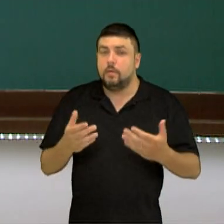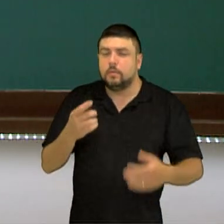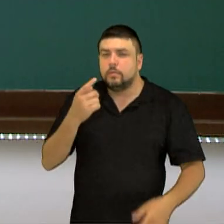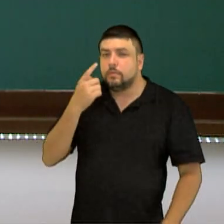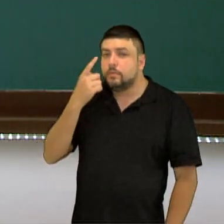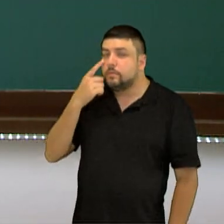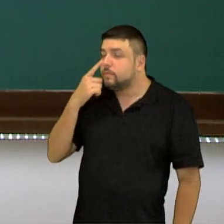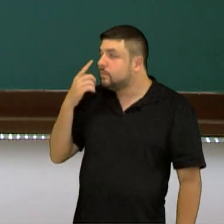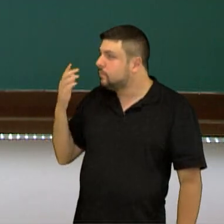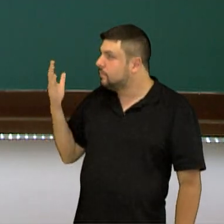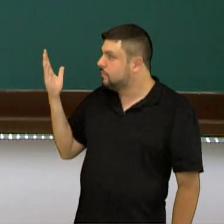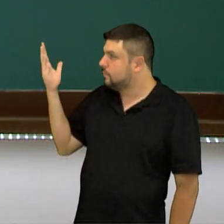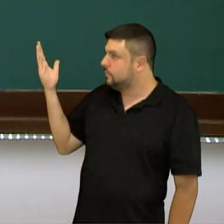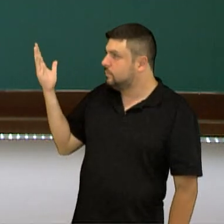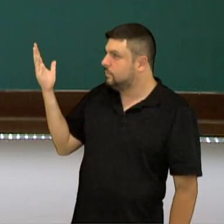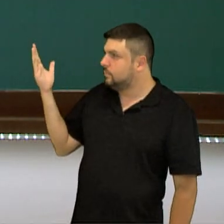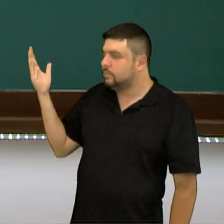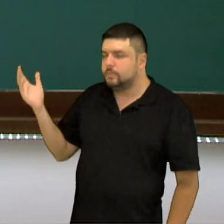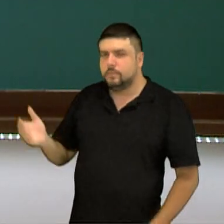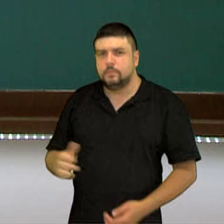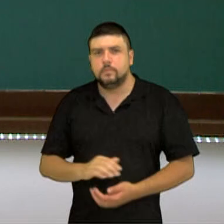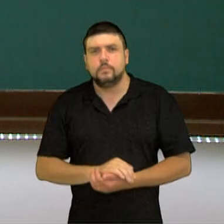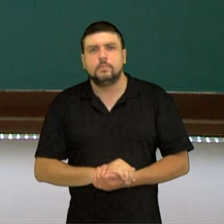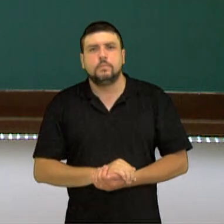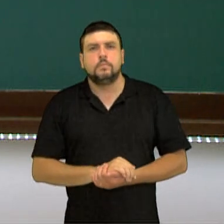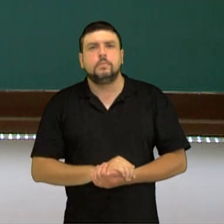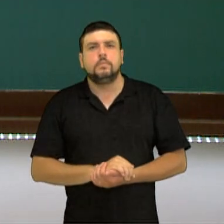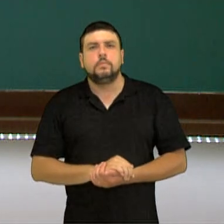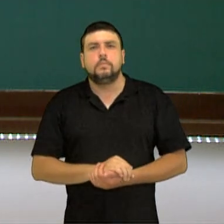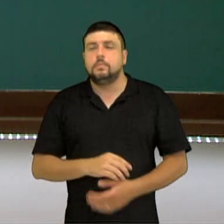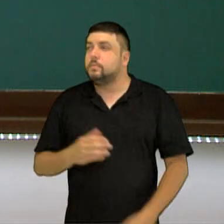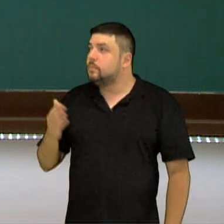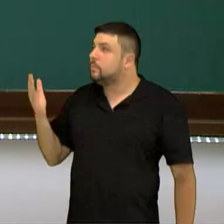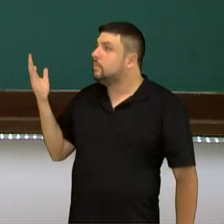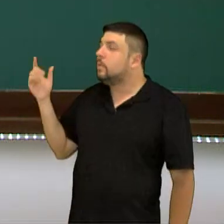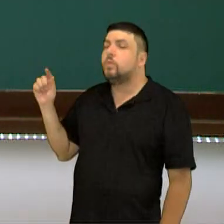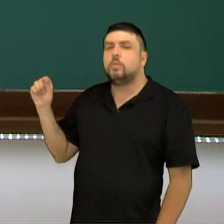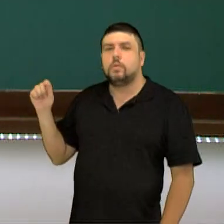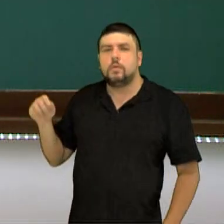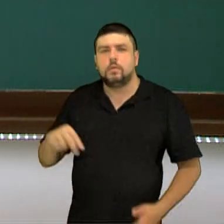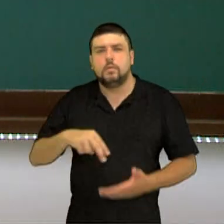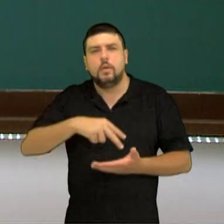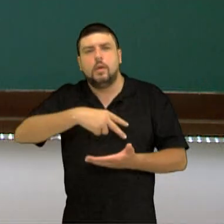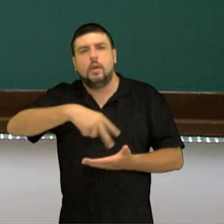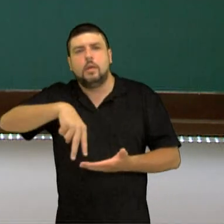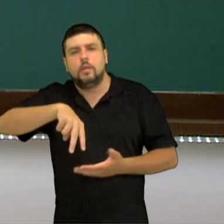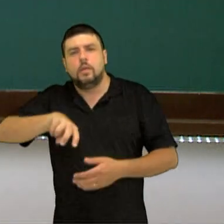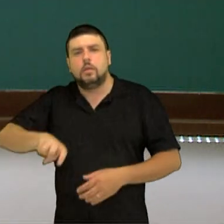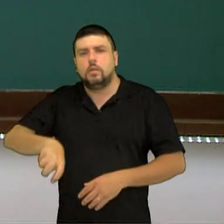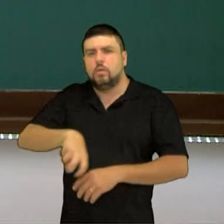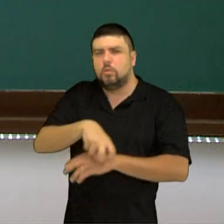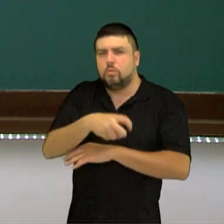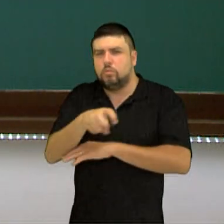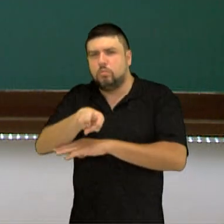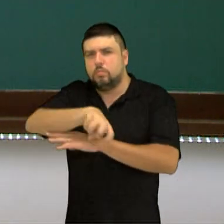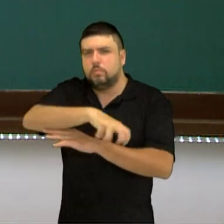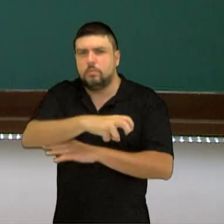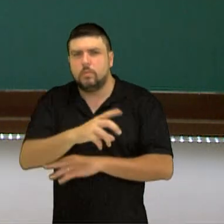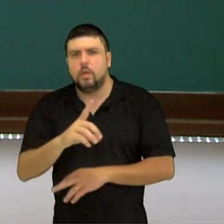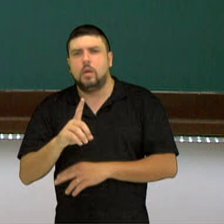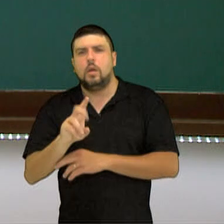imagem, né? Nós temos aqui a apresentação da dança do dragão com fogos de